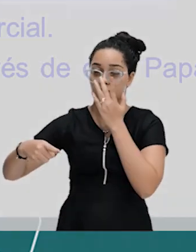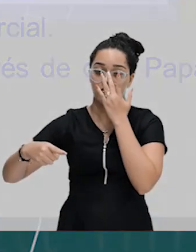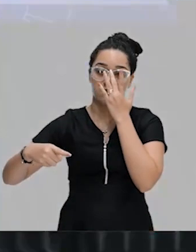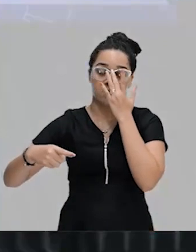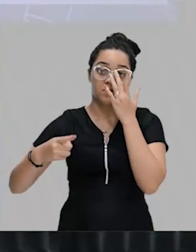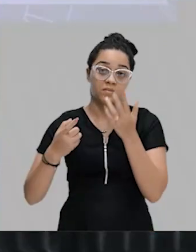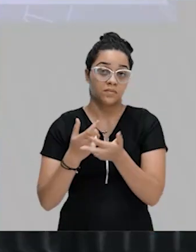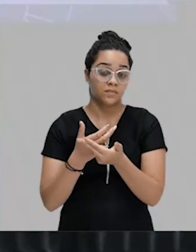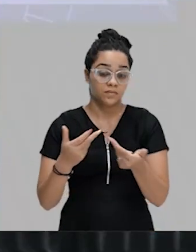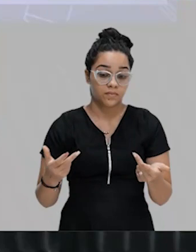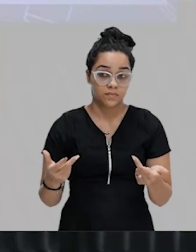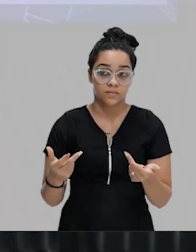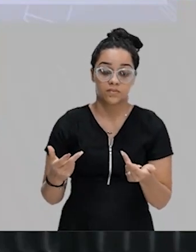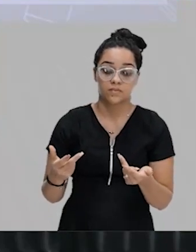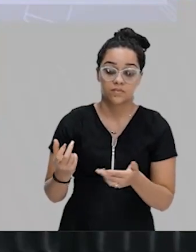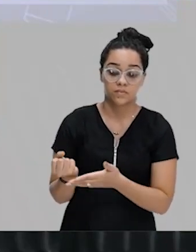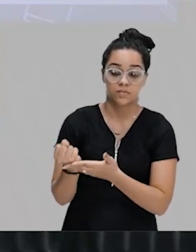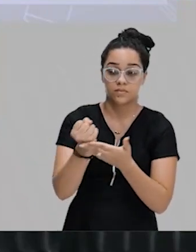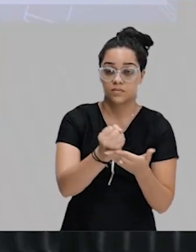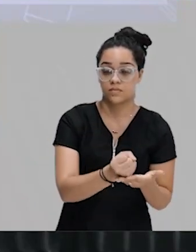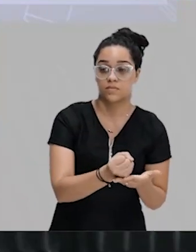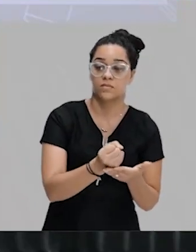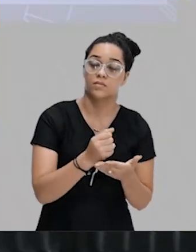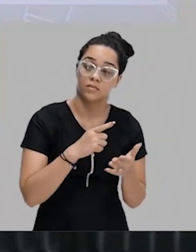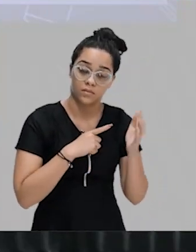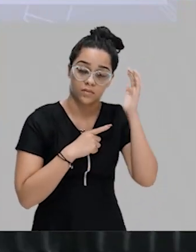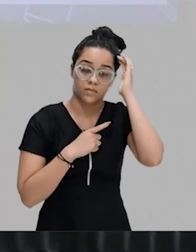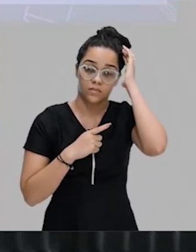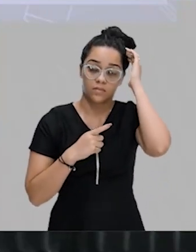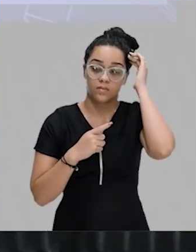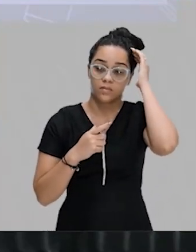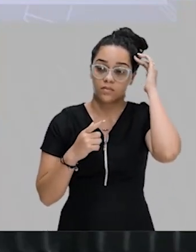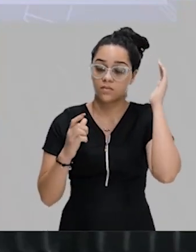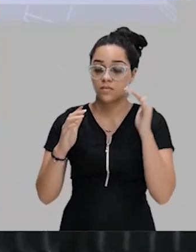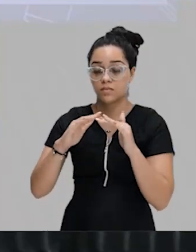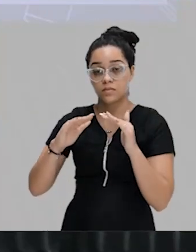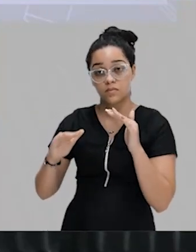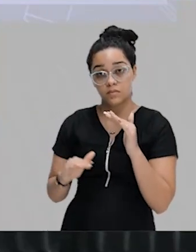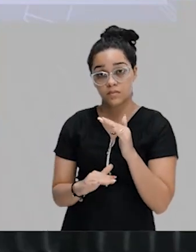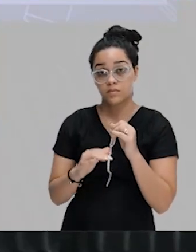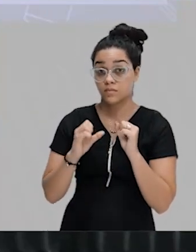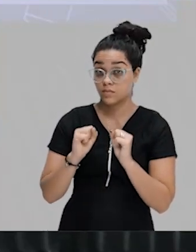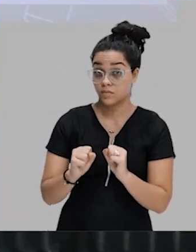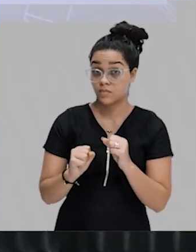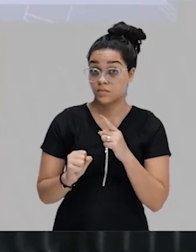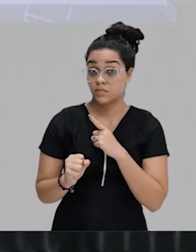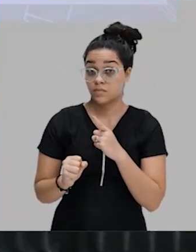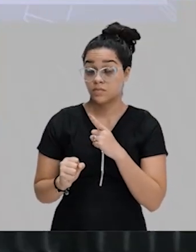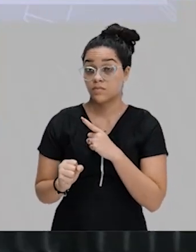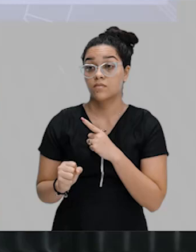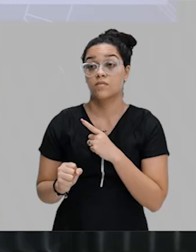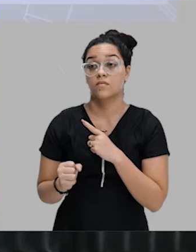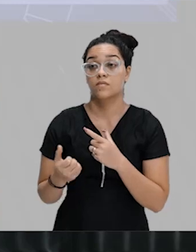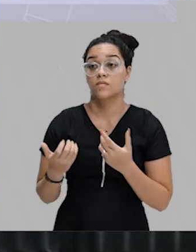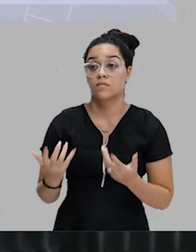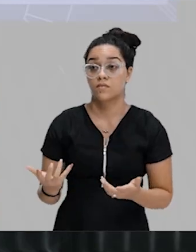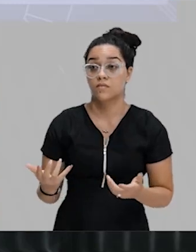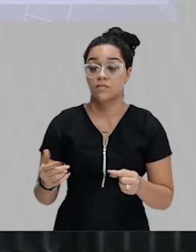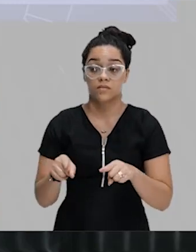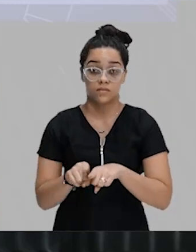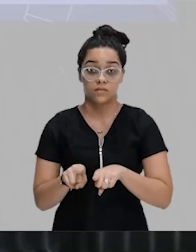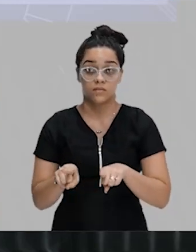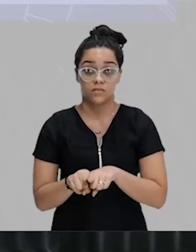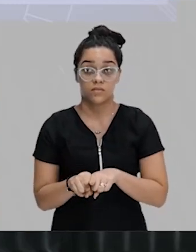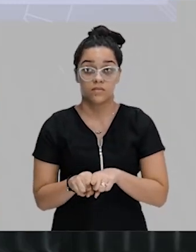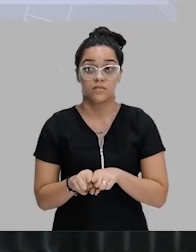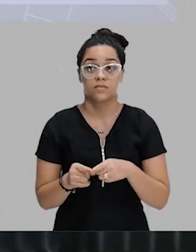vários elementos contribuíram para esse desequilíbrio. Ou seja, para que a produção fosse atingida e